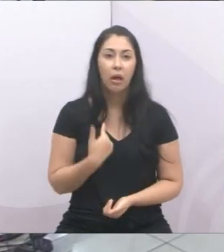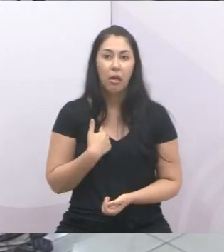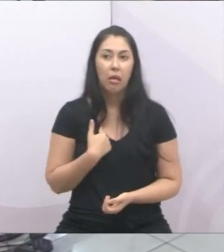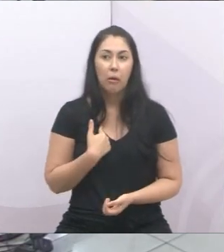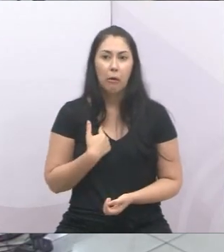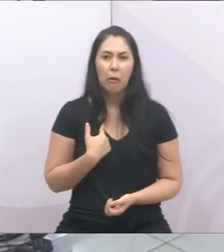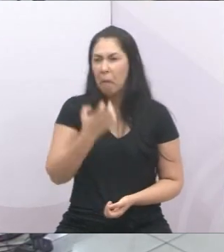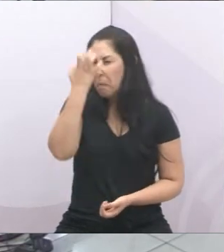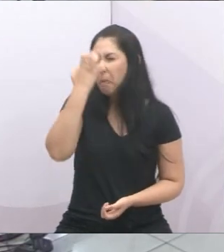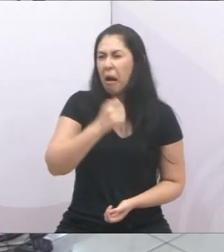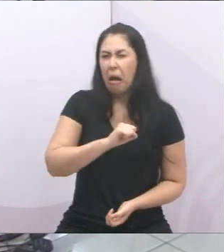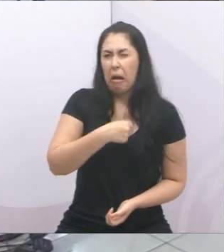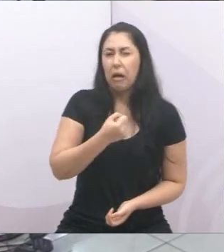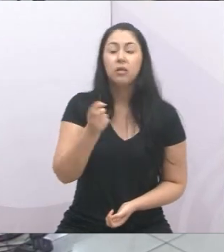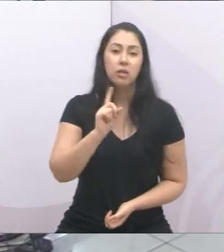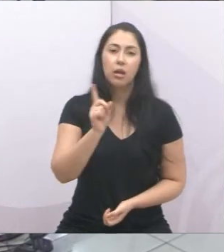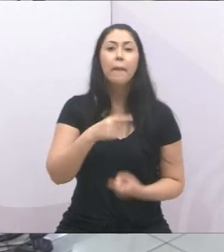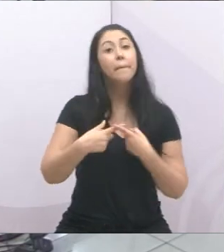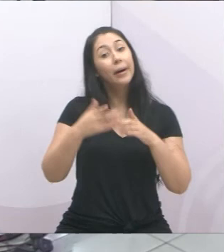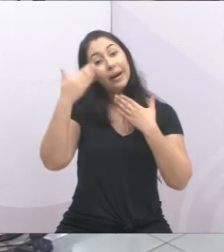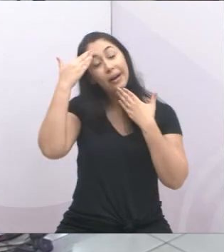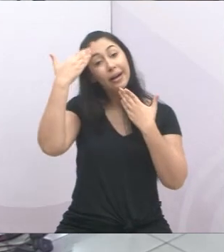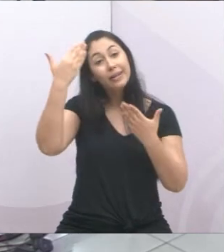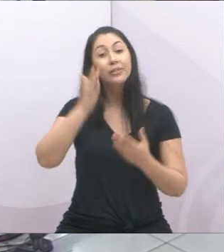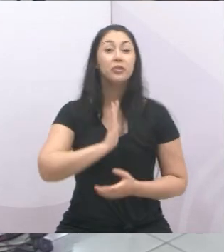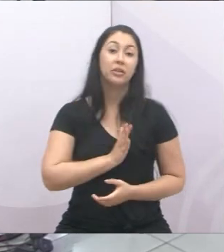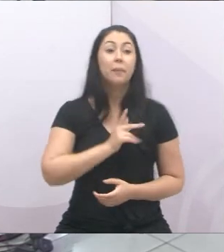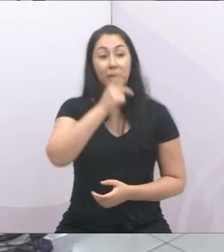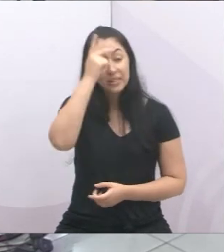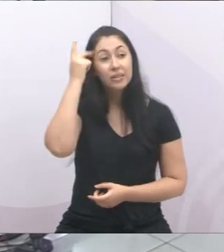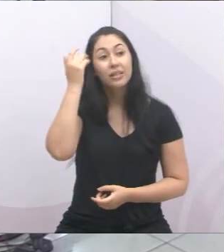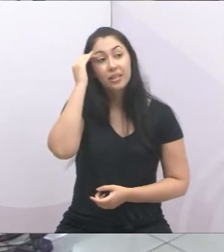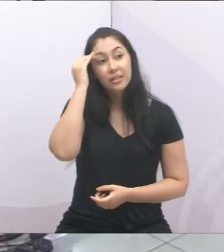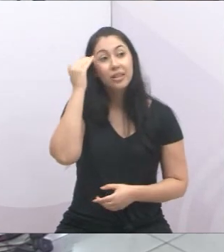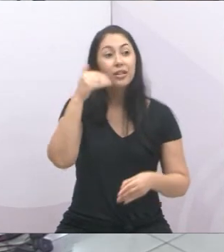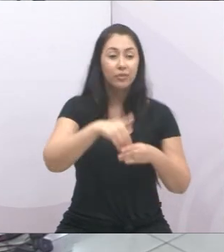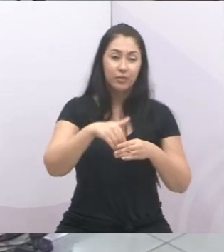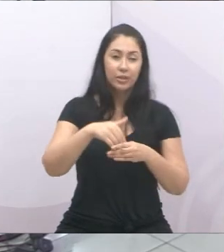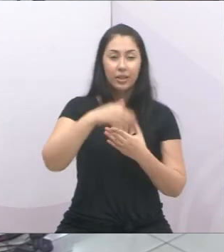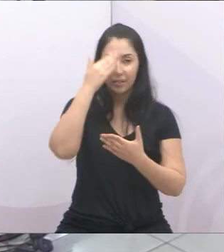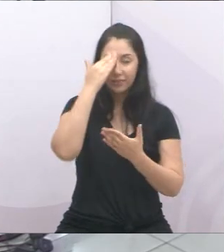revoltado, mas quero agradecer de coração aqueles que entenderam e foram lá e deram o voto de